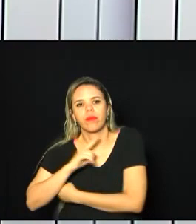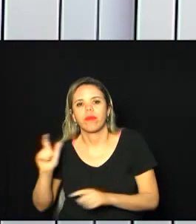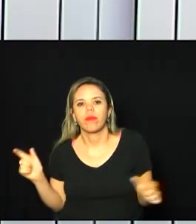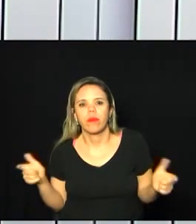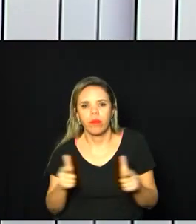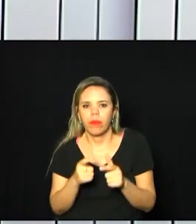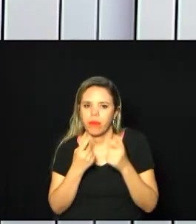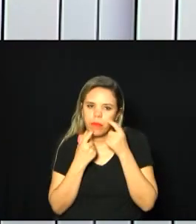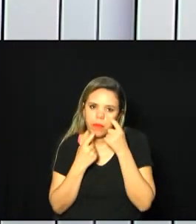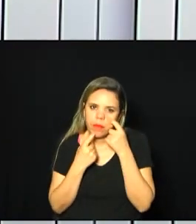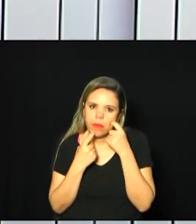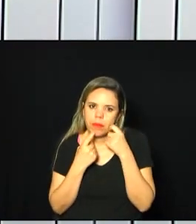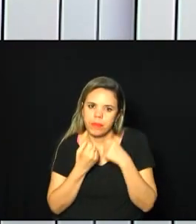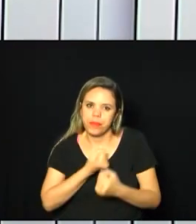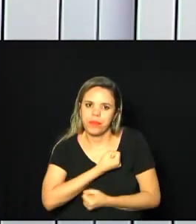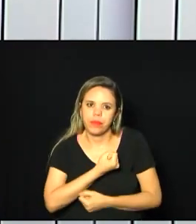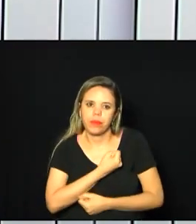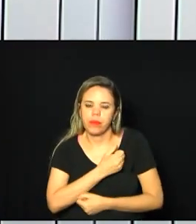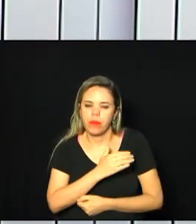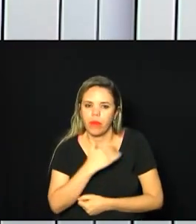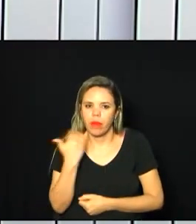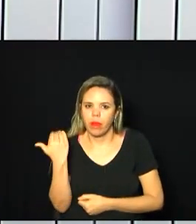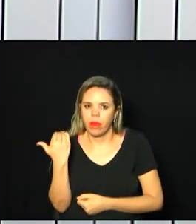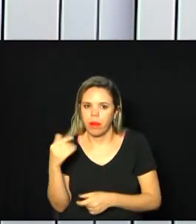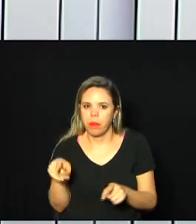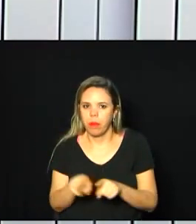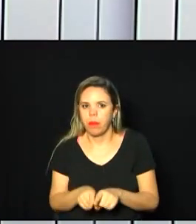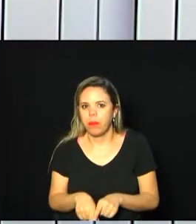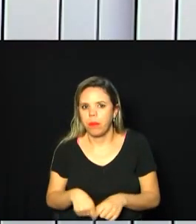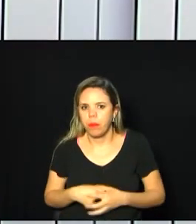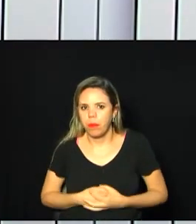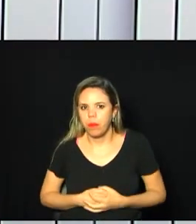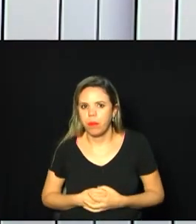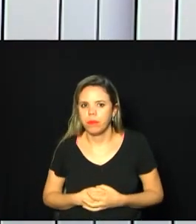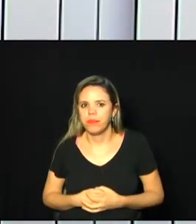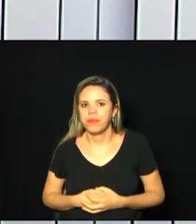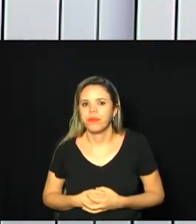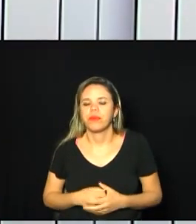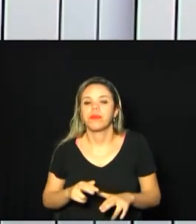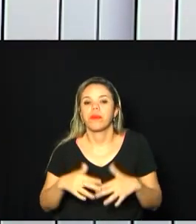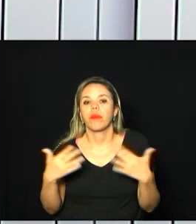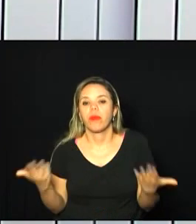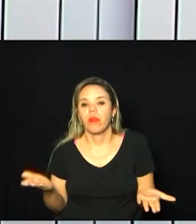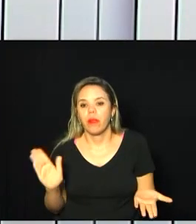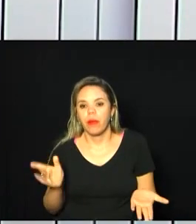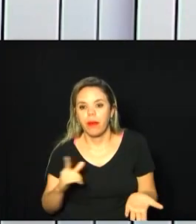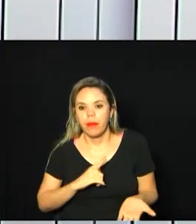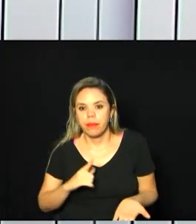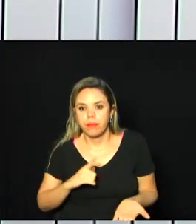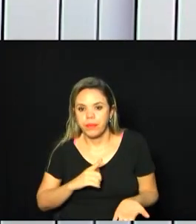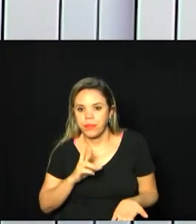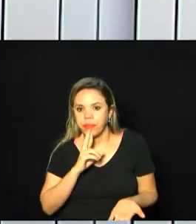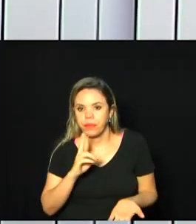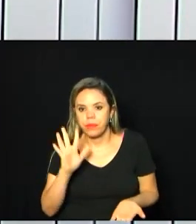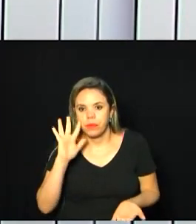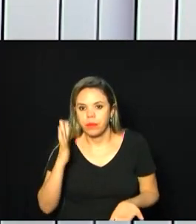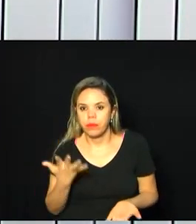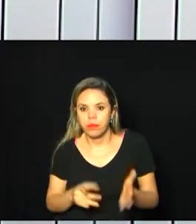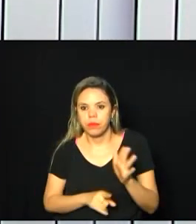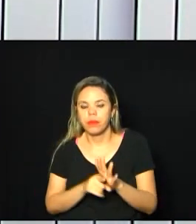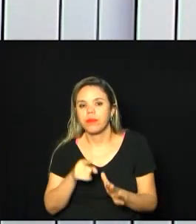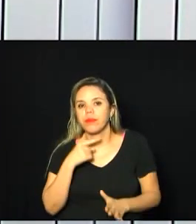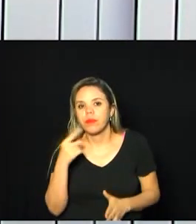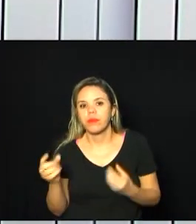caindo em Campinas e o número de óbitos também. Portanto, será que já temos a resposta para a